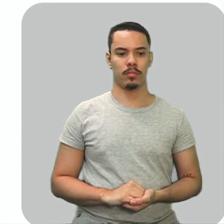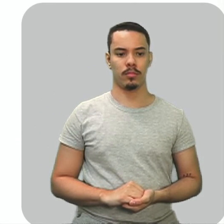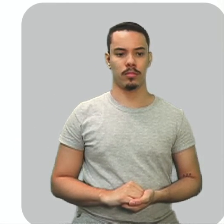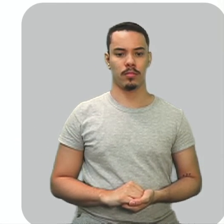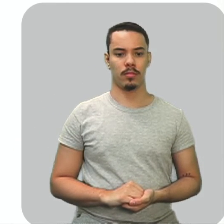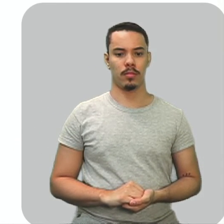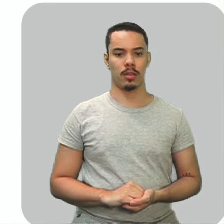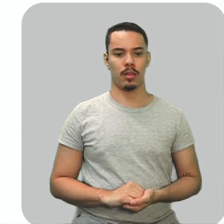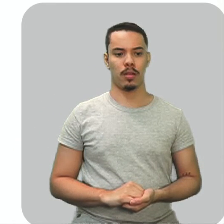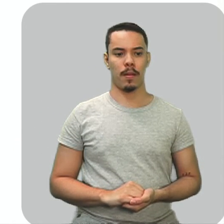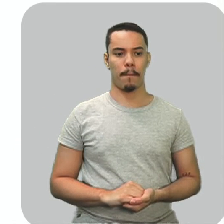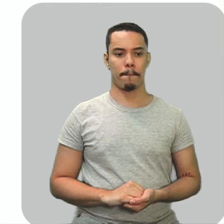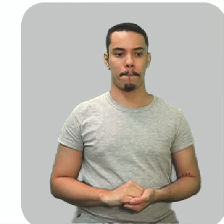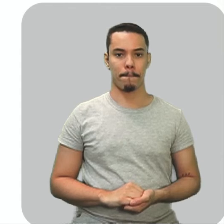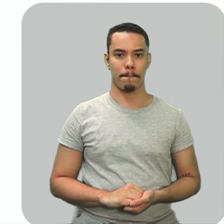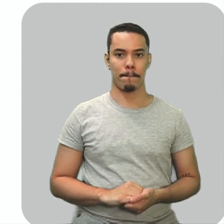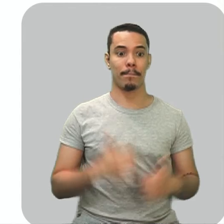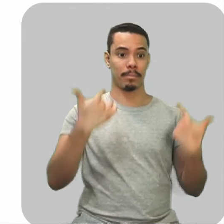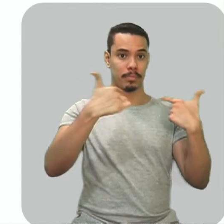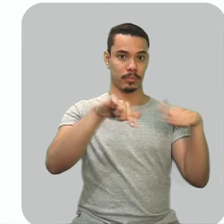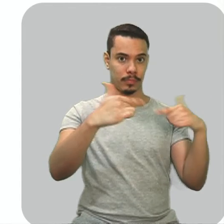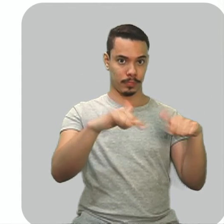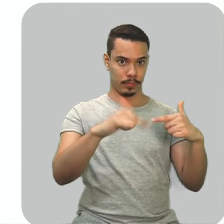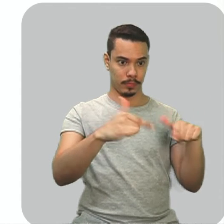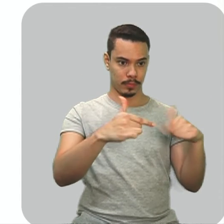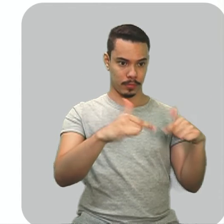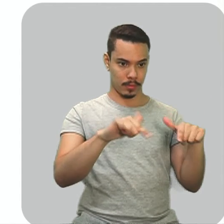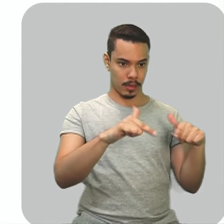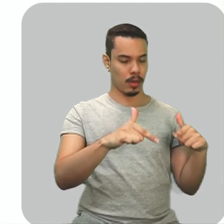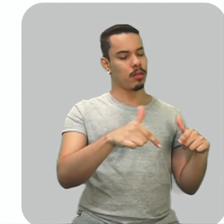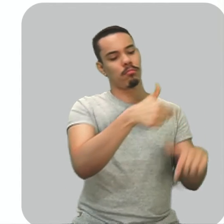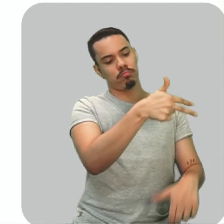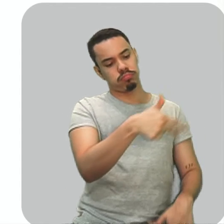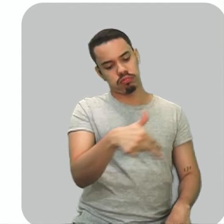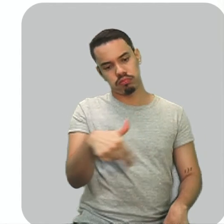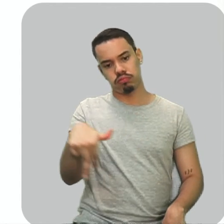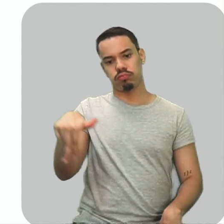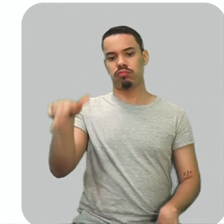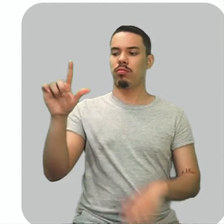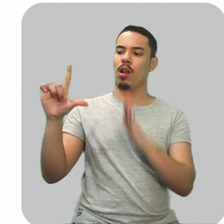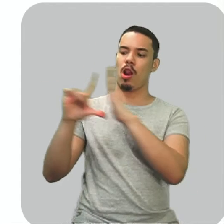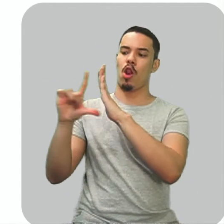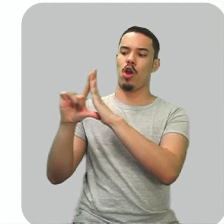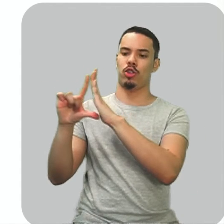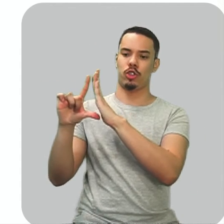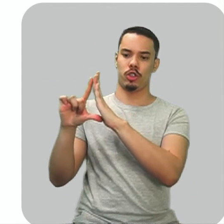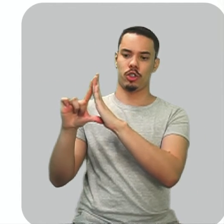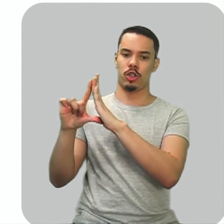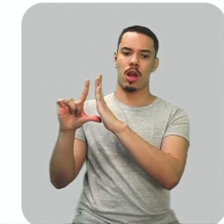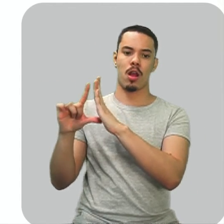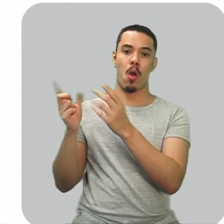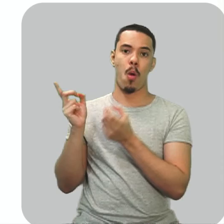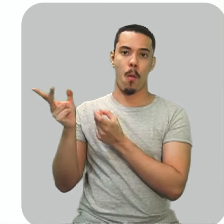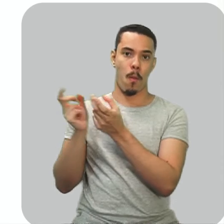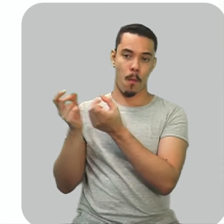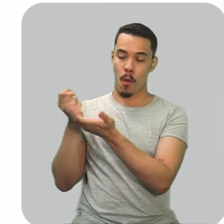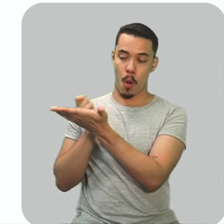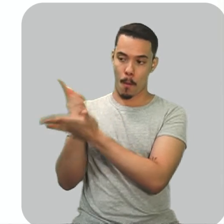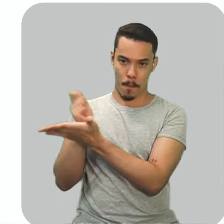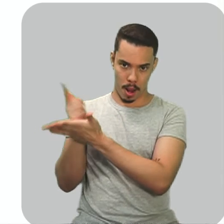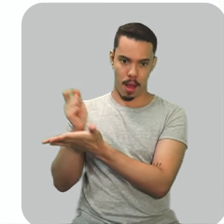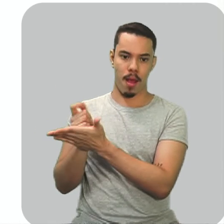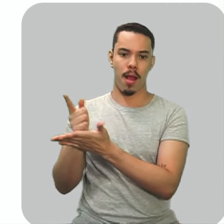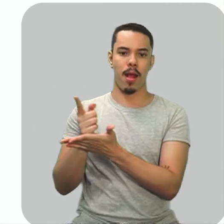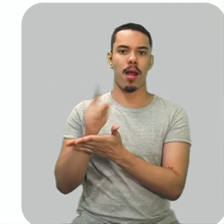foi a loja estava fazendo uma coisa depois vai fazer outro então houve uma soma então